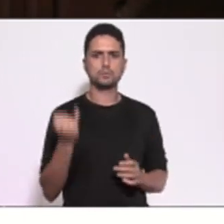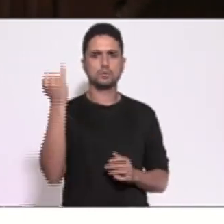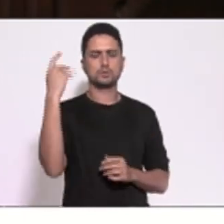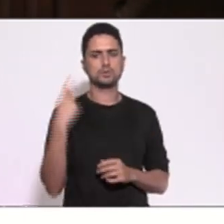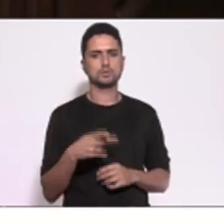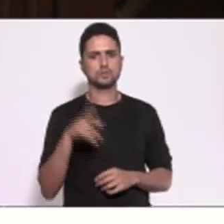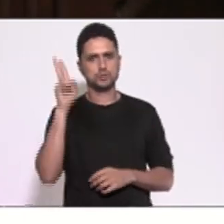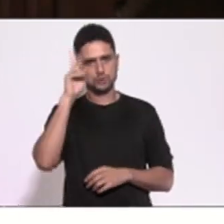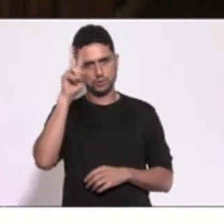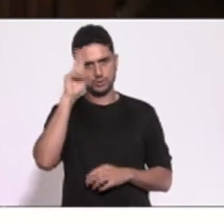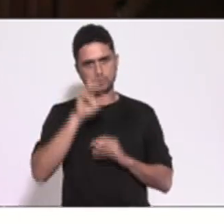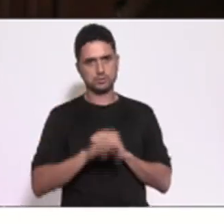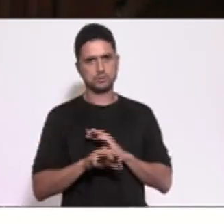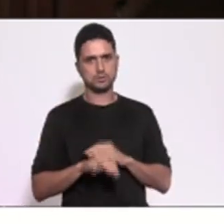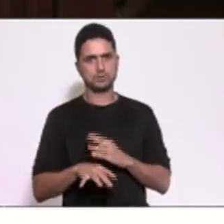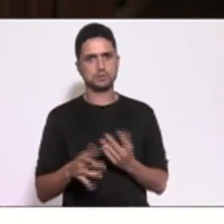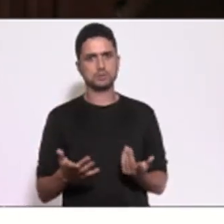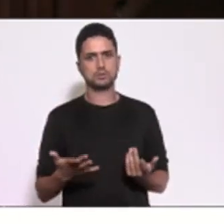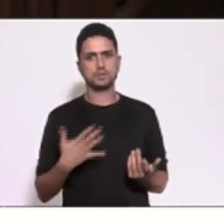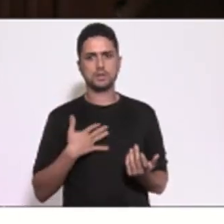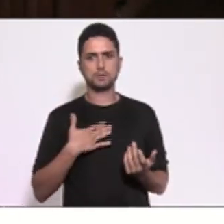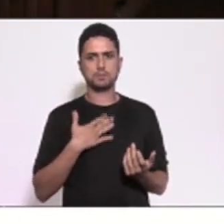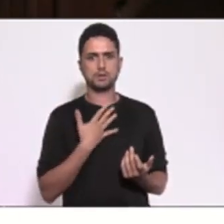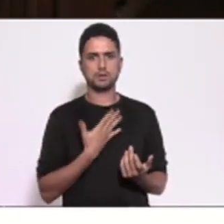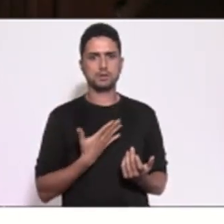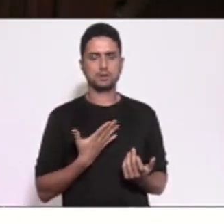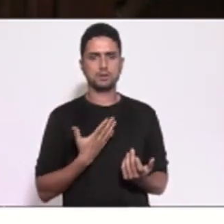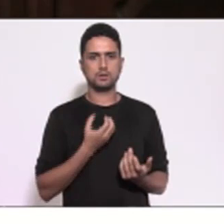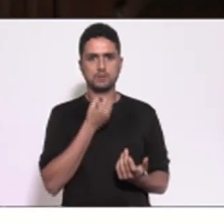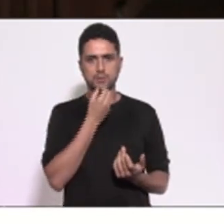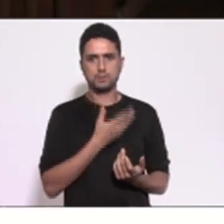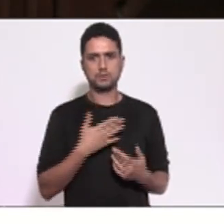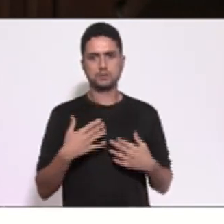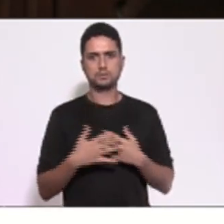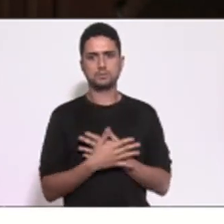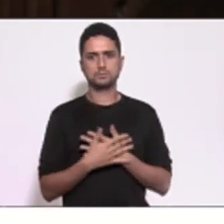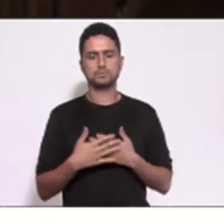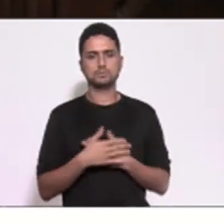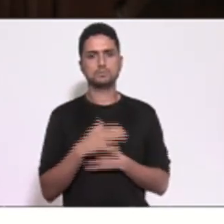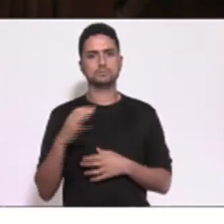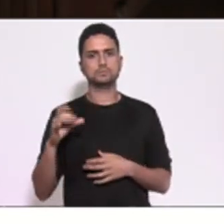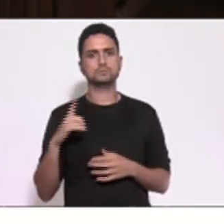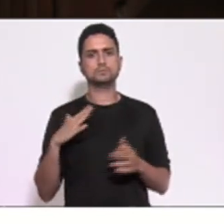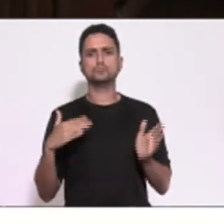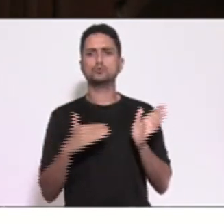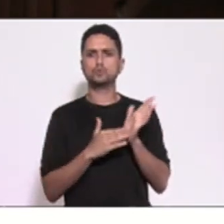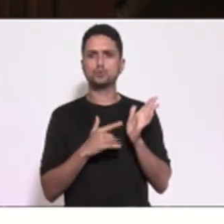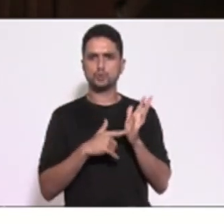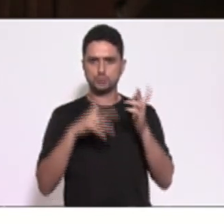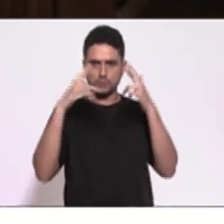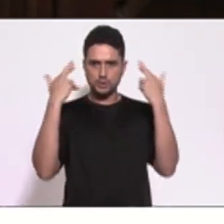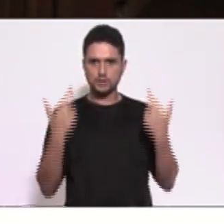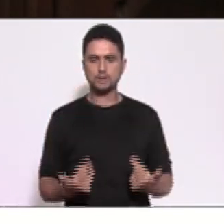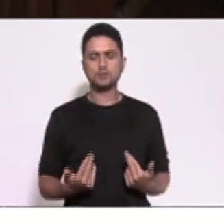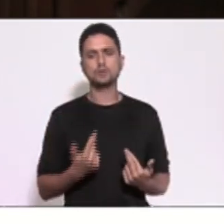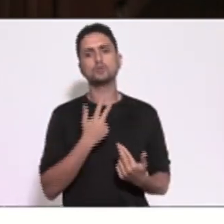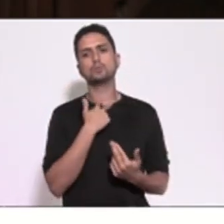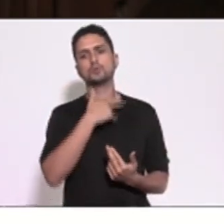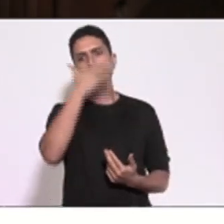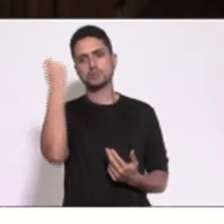educação da minha querida cidade de Niterói. E por último, deputada Renata Souza, não quero deixar de